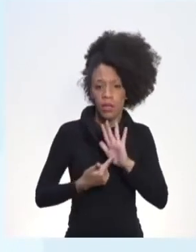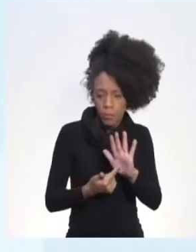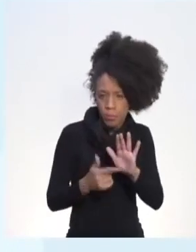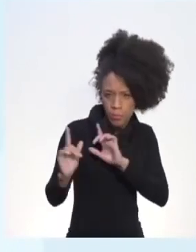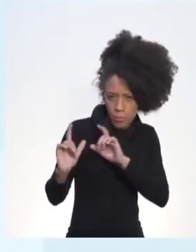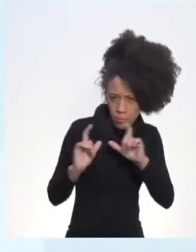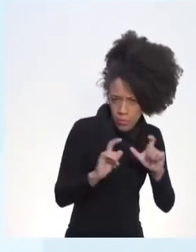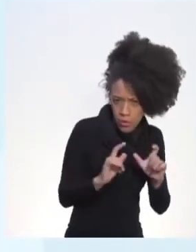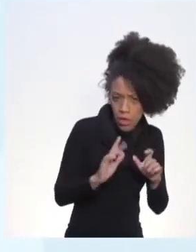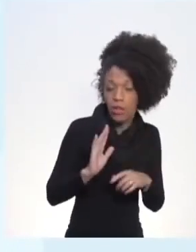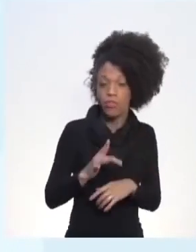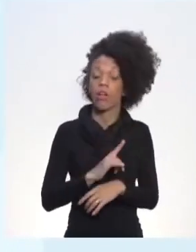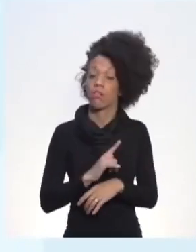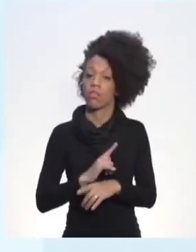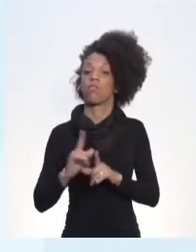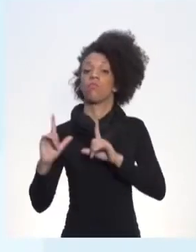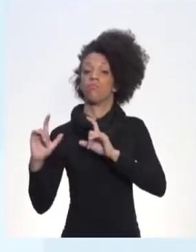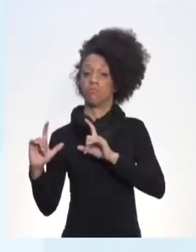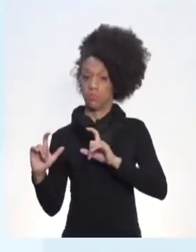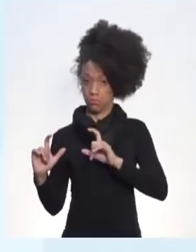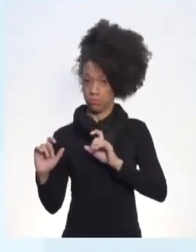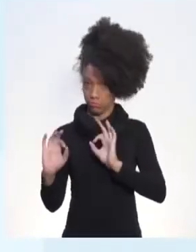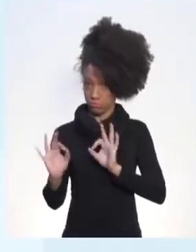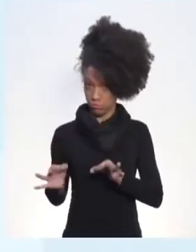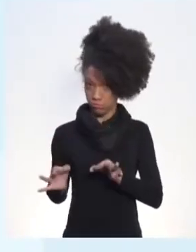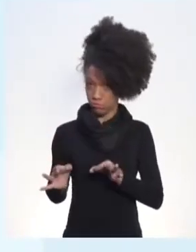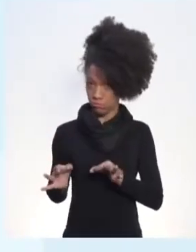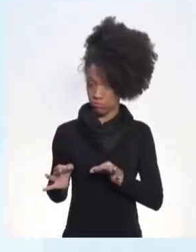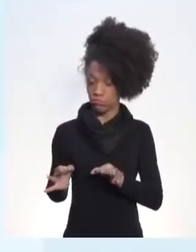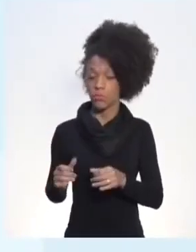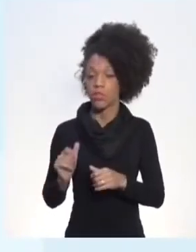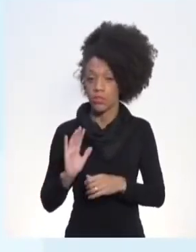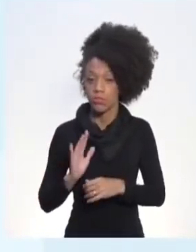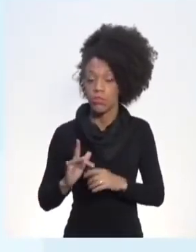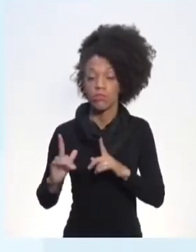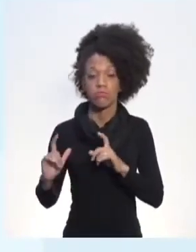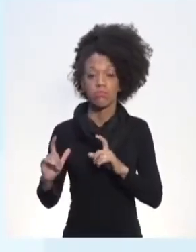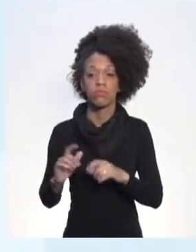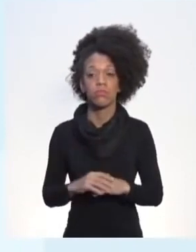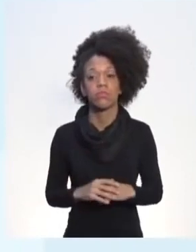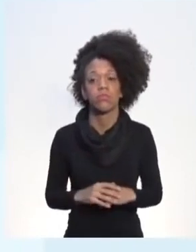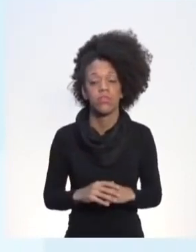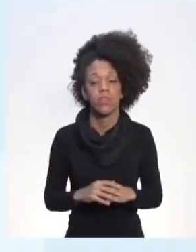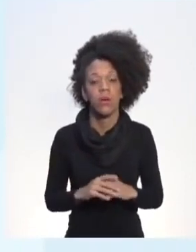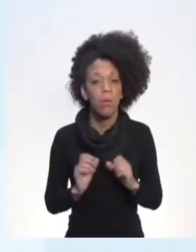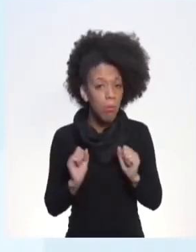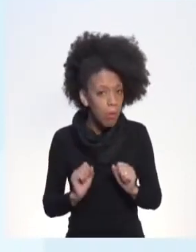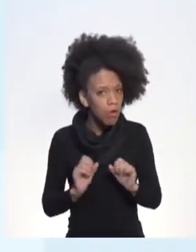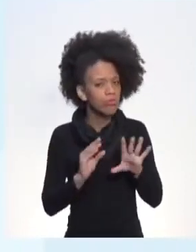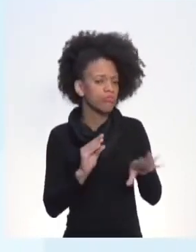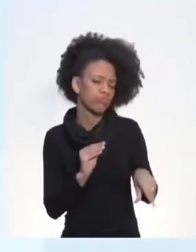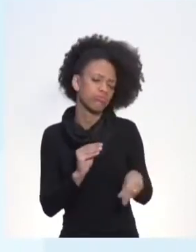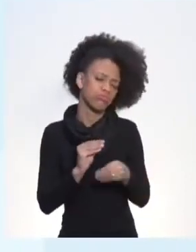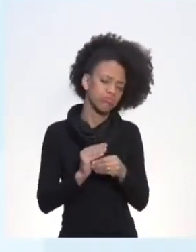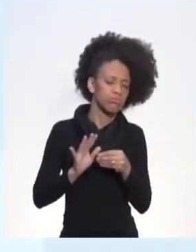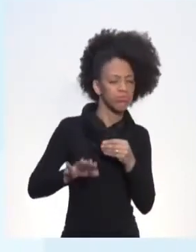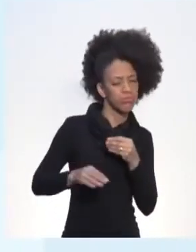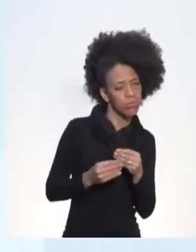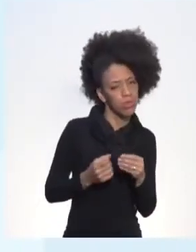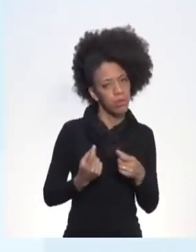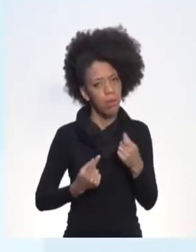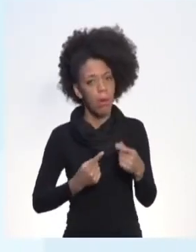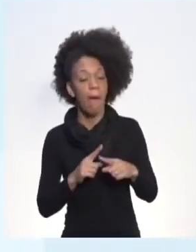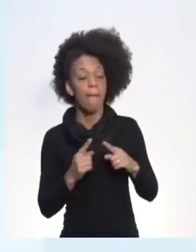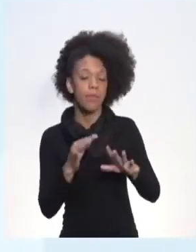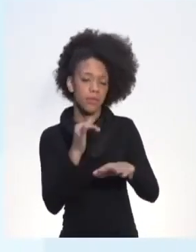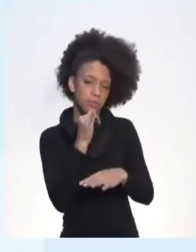imagens? Nós já temos uma imagem, certo? Nós já temos uma imagem. A gente pode até acrescentar alguma, mas a gente,